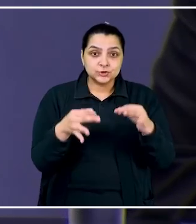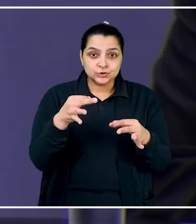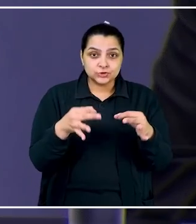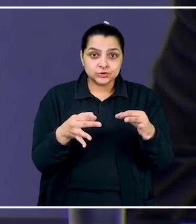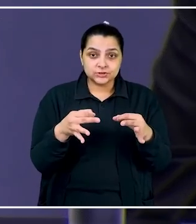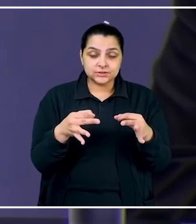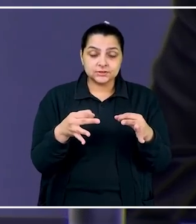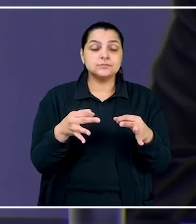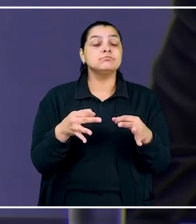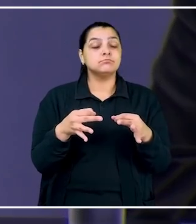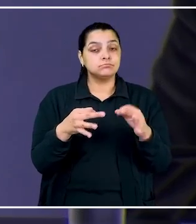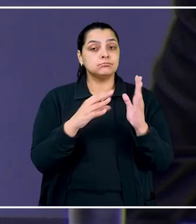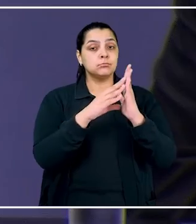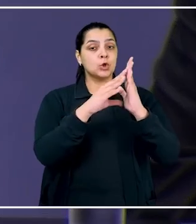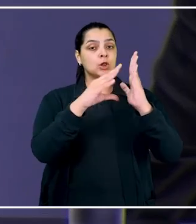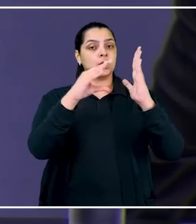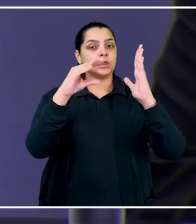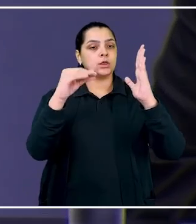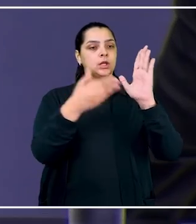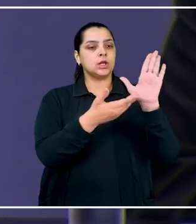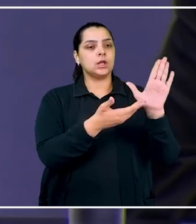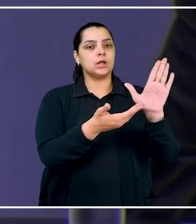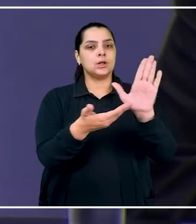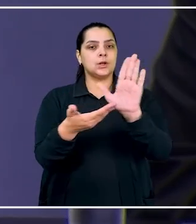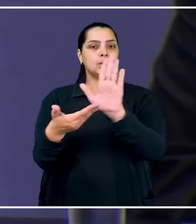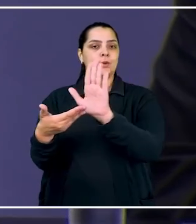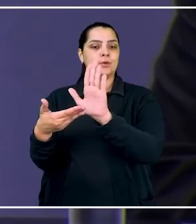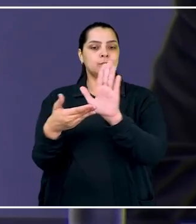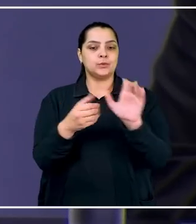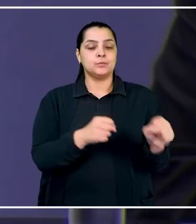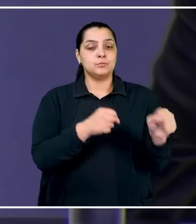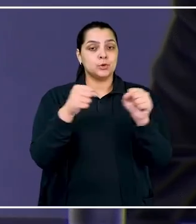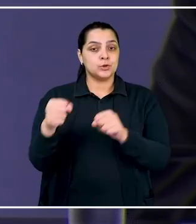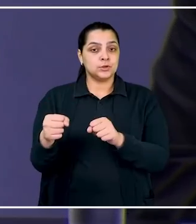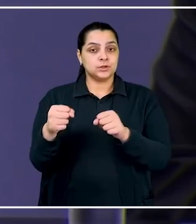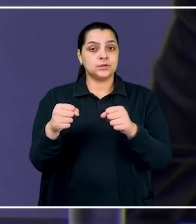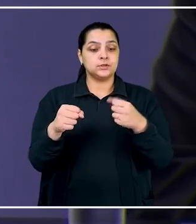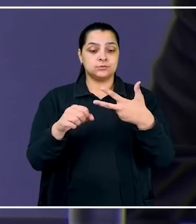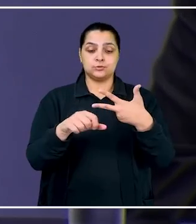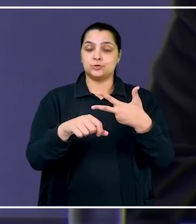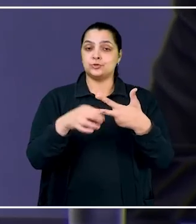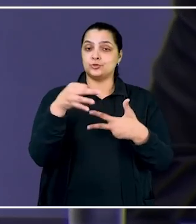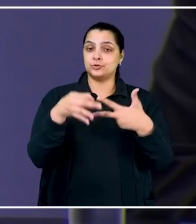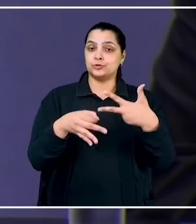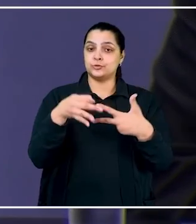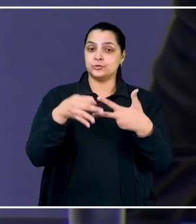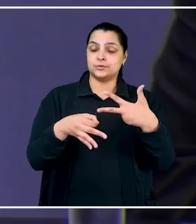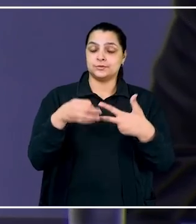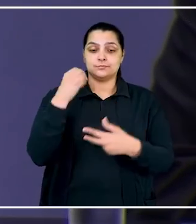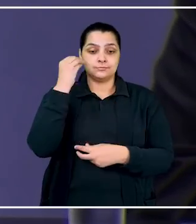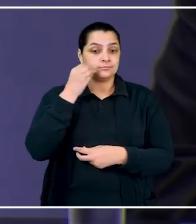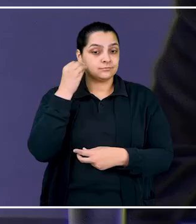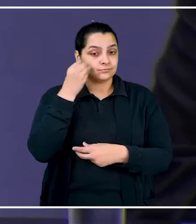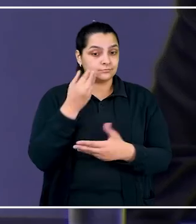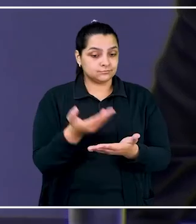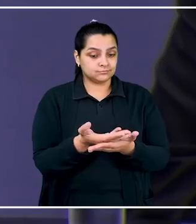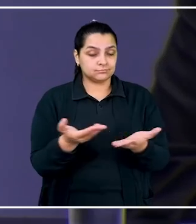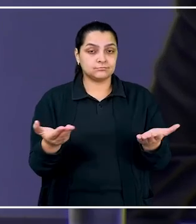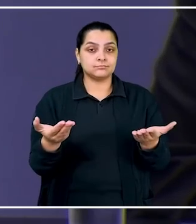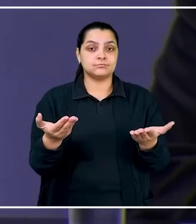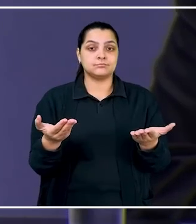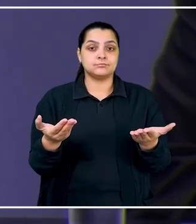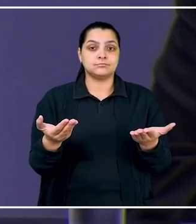justiça que fixa o exemplo para os demais ramos do Poder Judiciário, que, olhando para a experiência